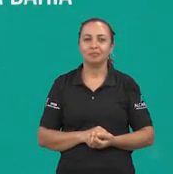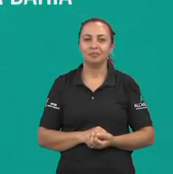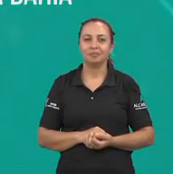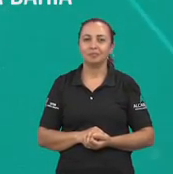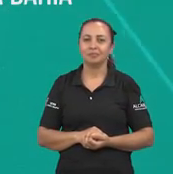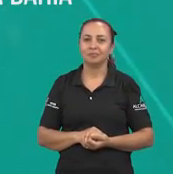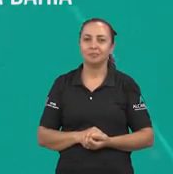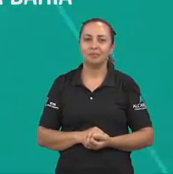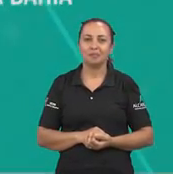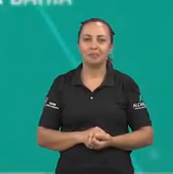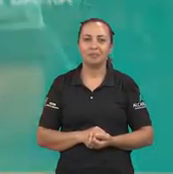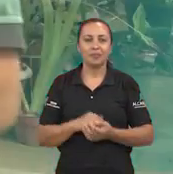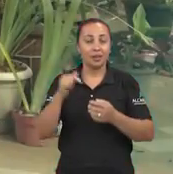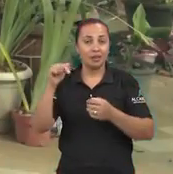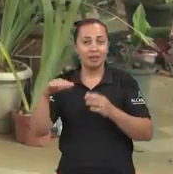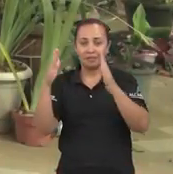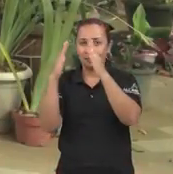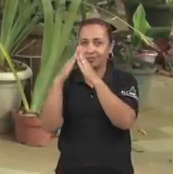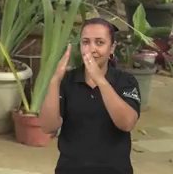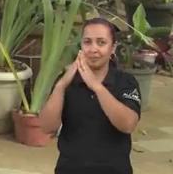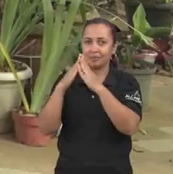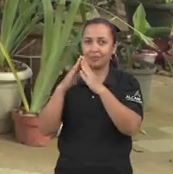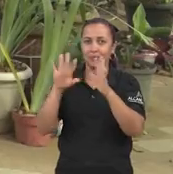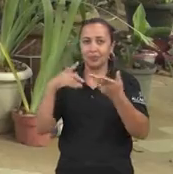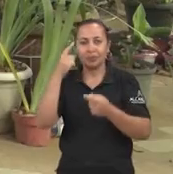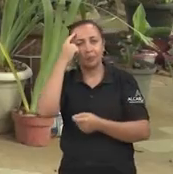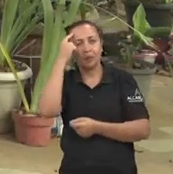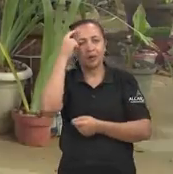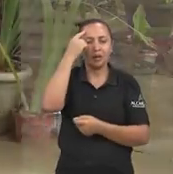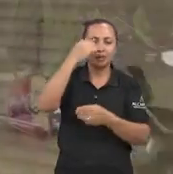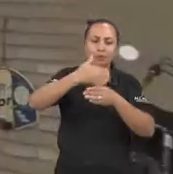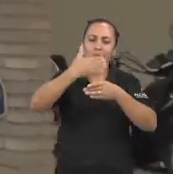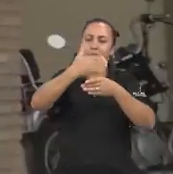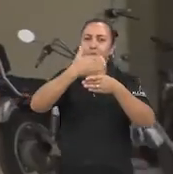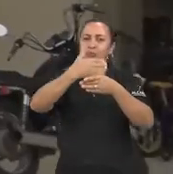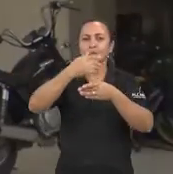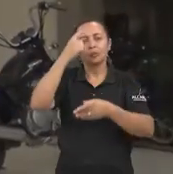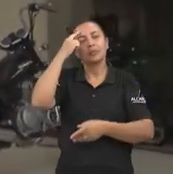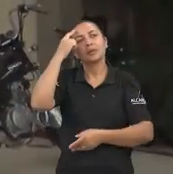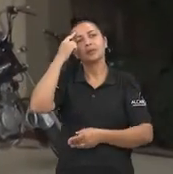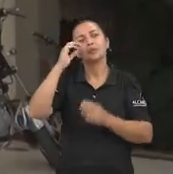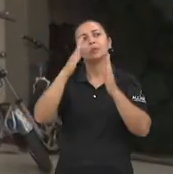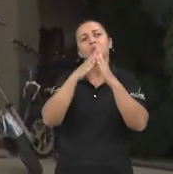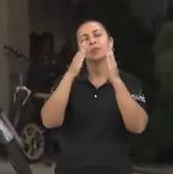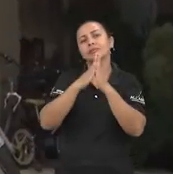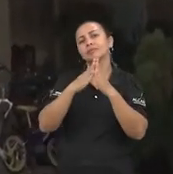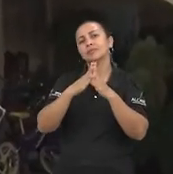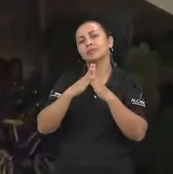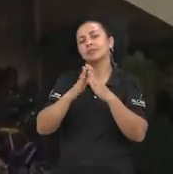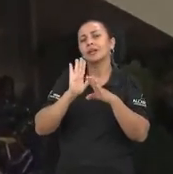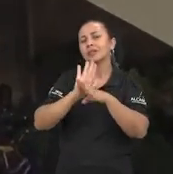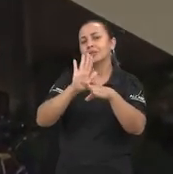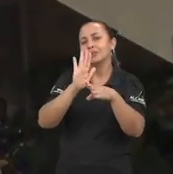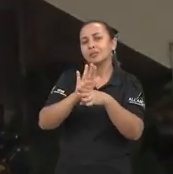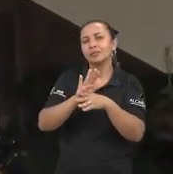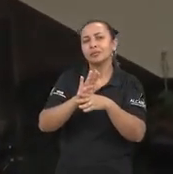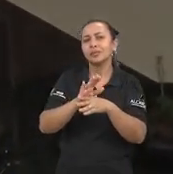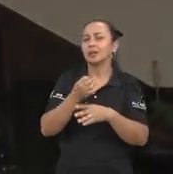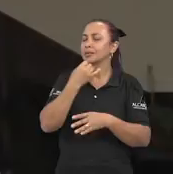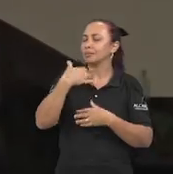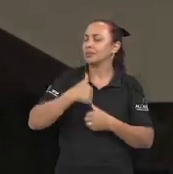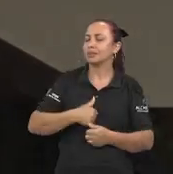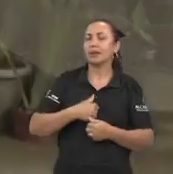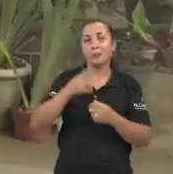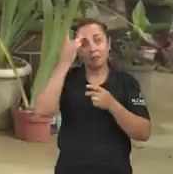e essa casa quando este pessoa né construir e te pessoa uma casa que fosse quisesse benefício né